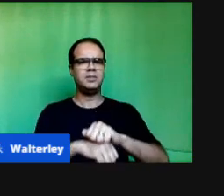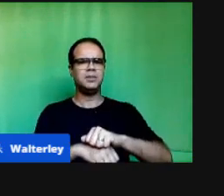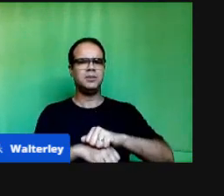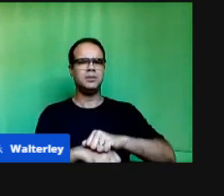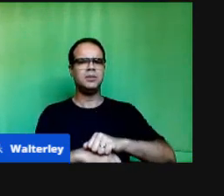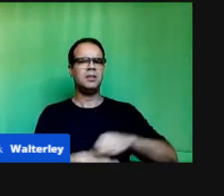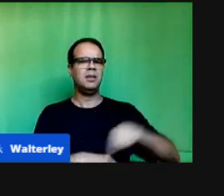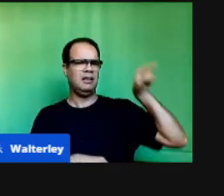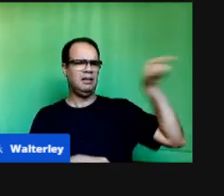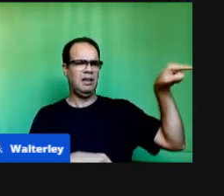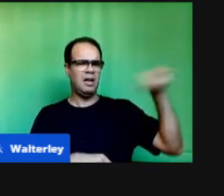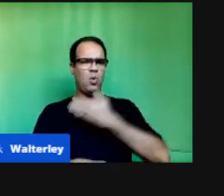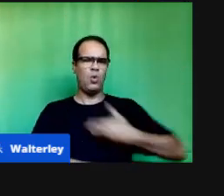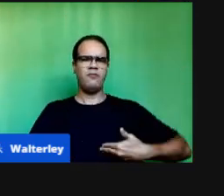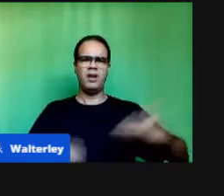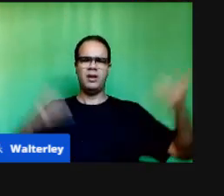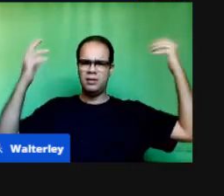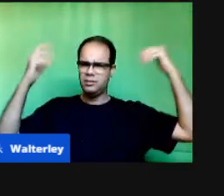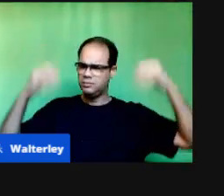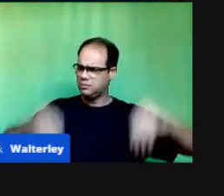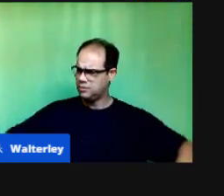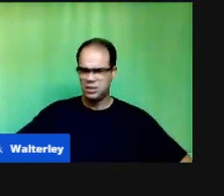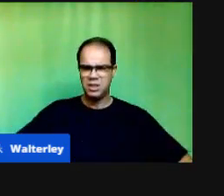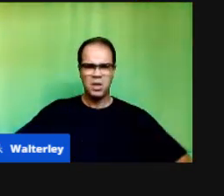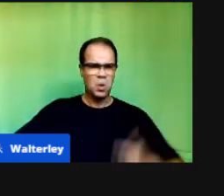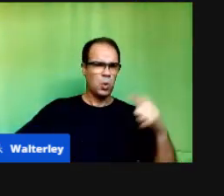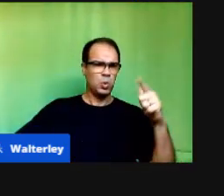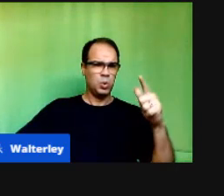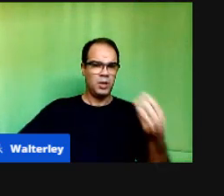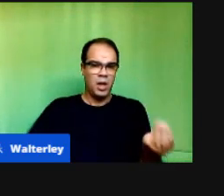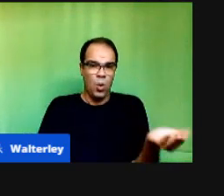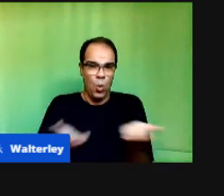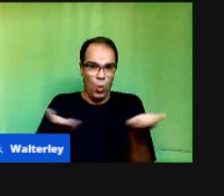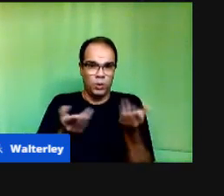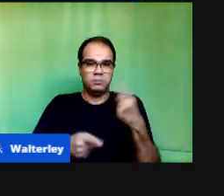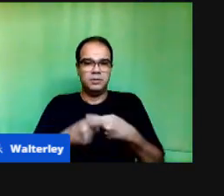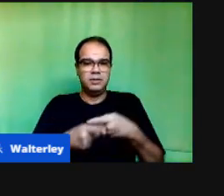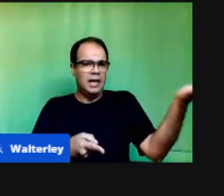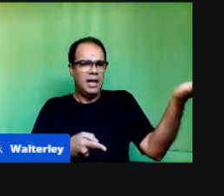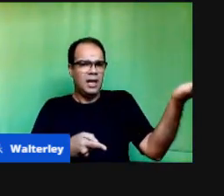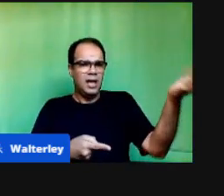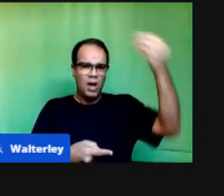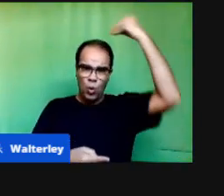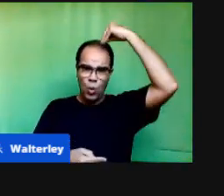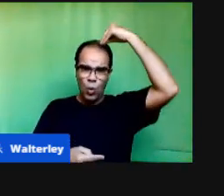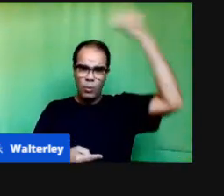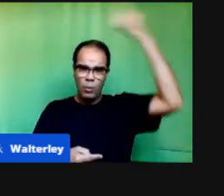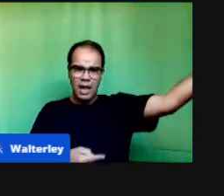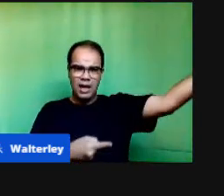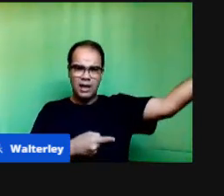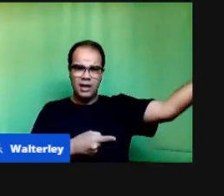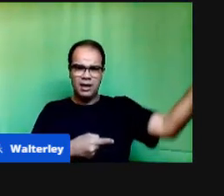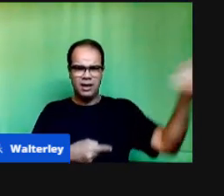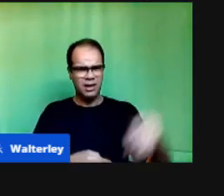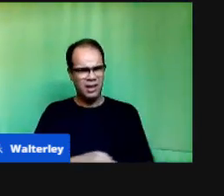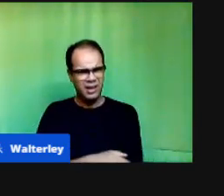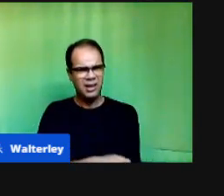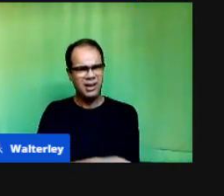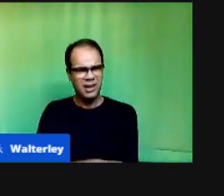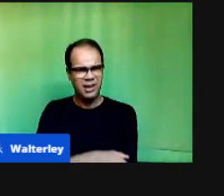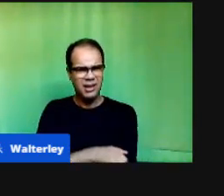economia brasileira. O fracasso da minha empresa, meus colaboradores, eles não me